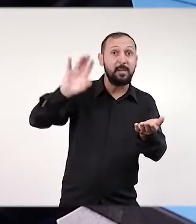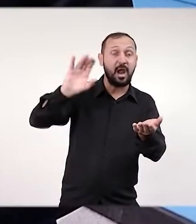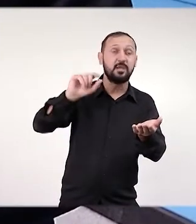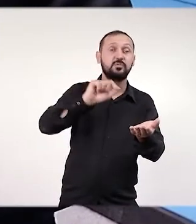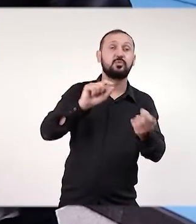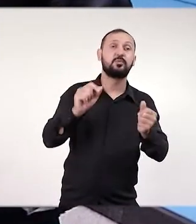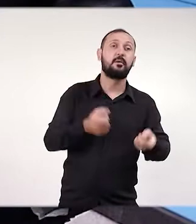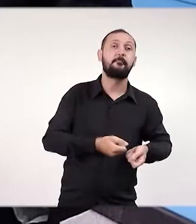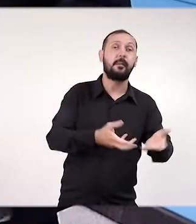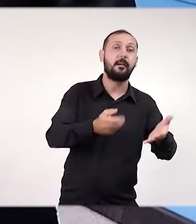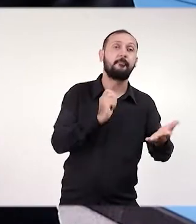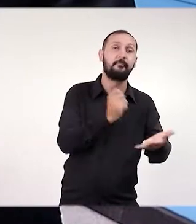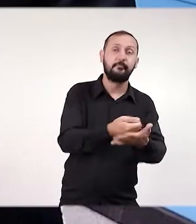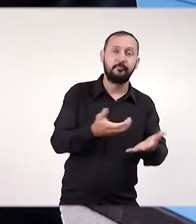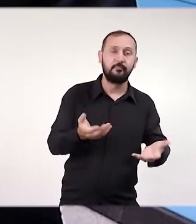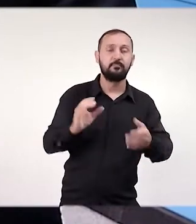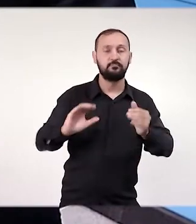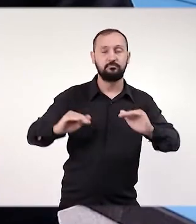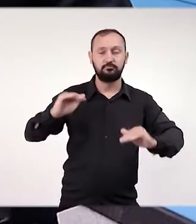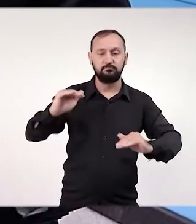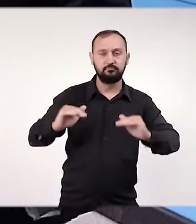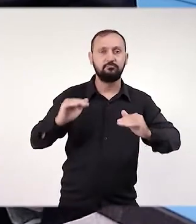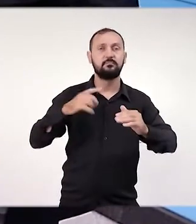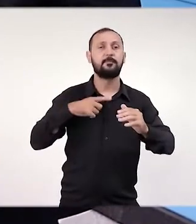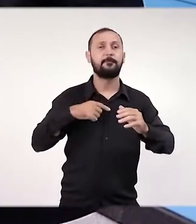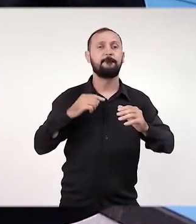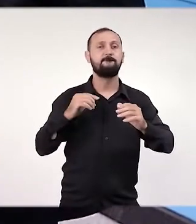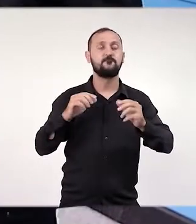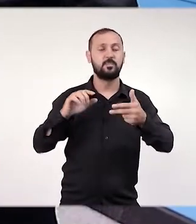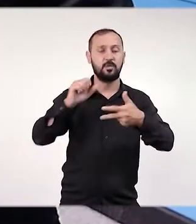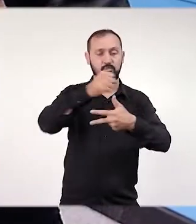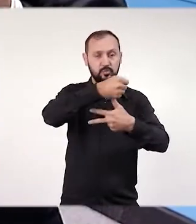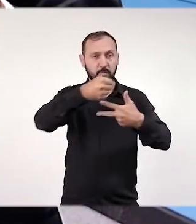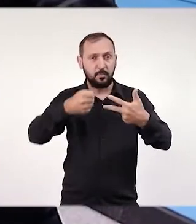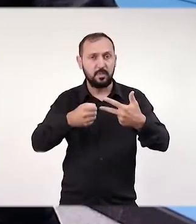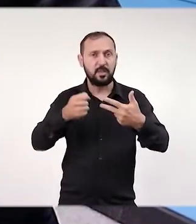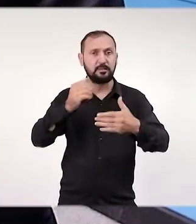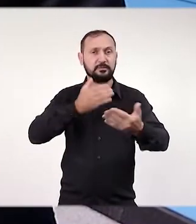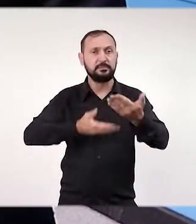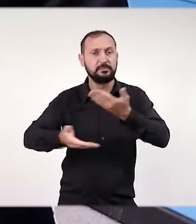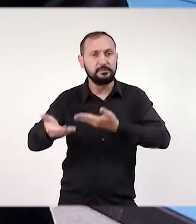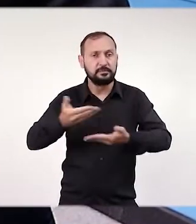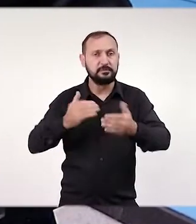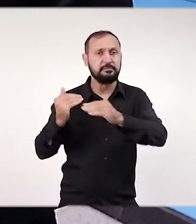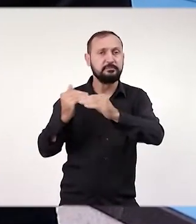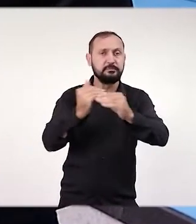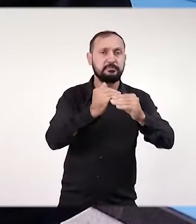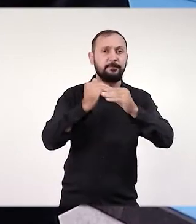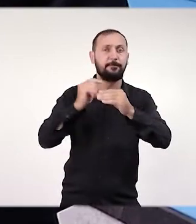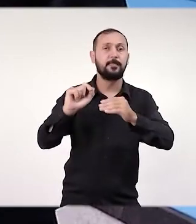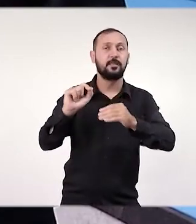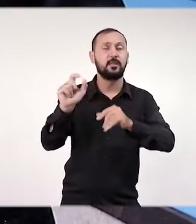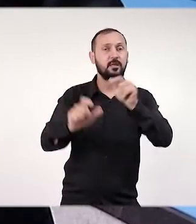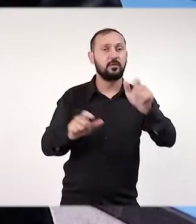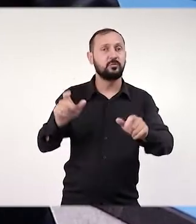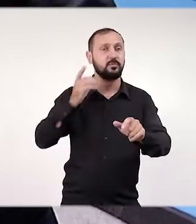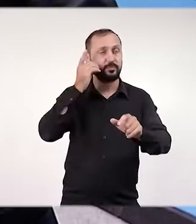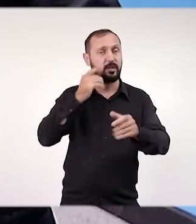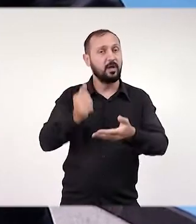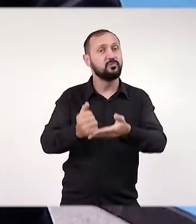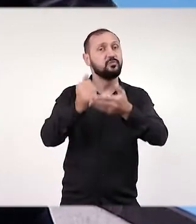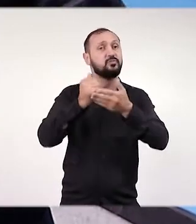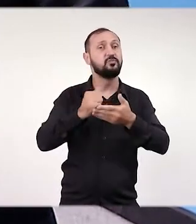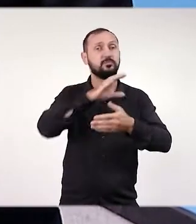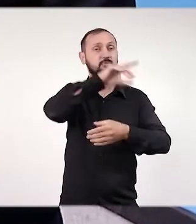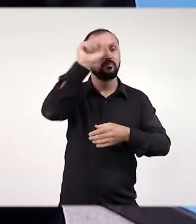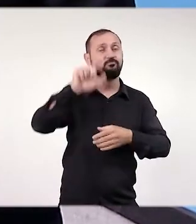as contas públicas. Então, em nome da harmonia entre os poderes, de trabalhar aqui para que os colegas possam